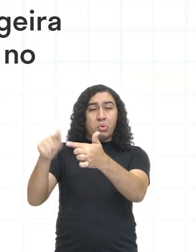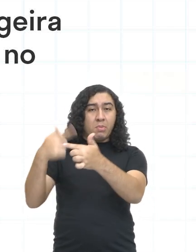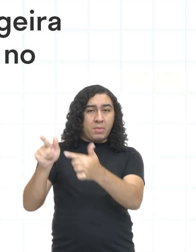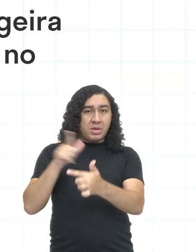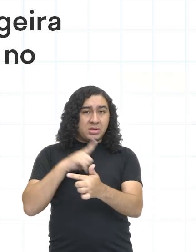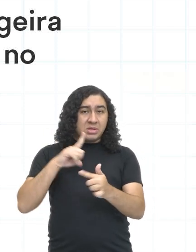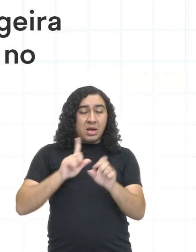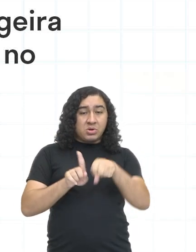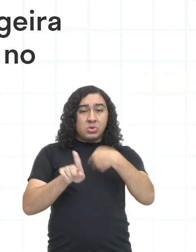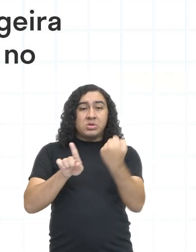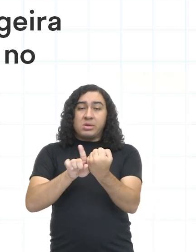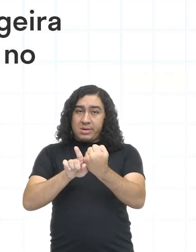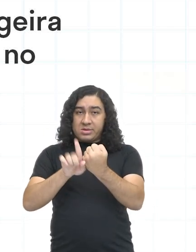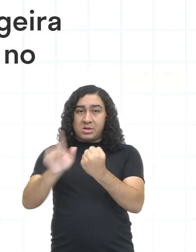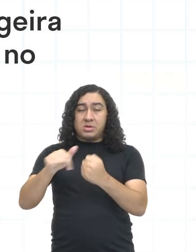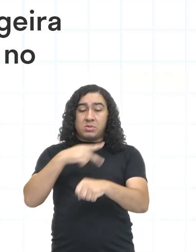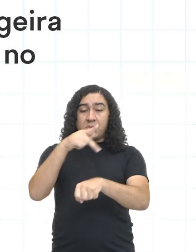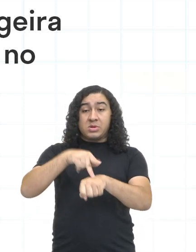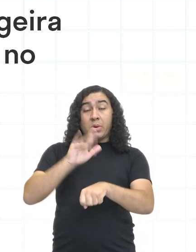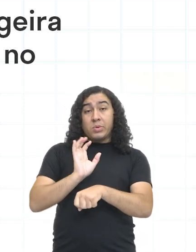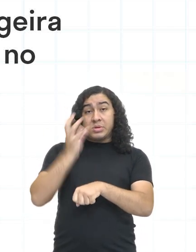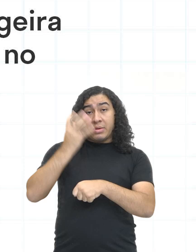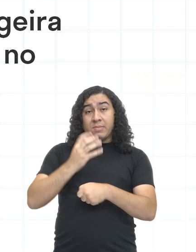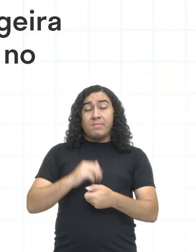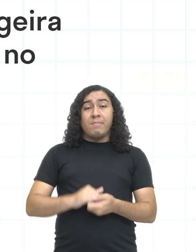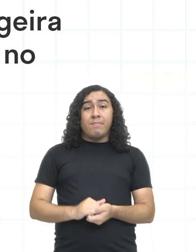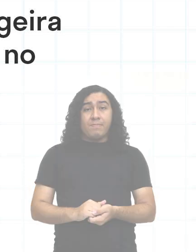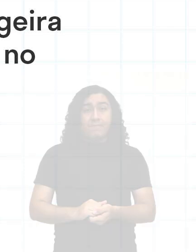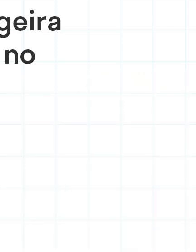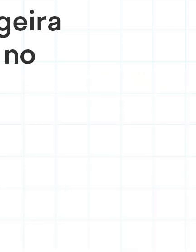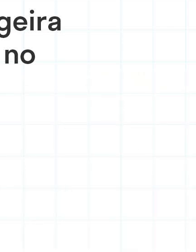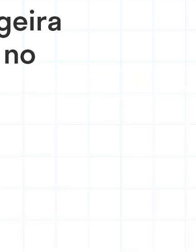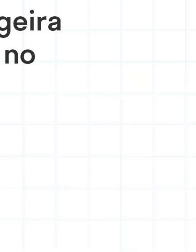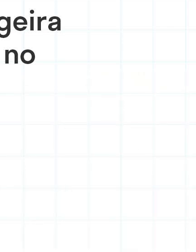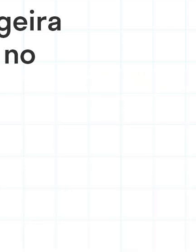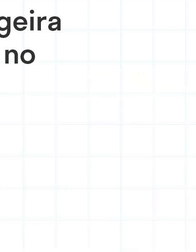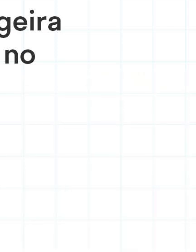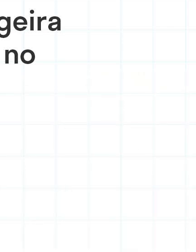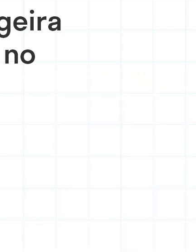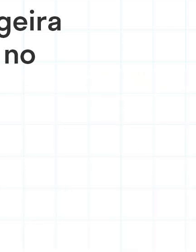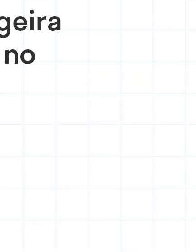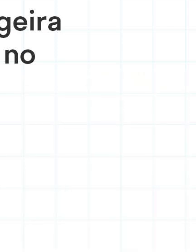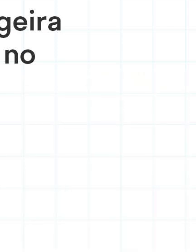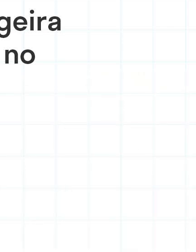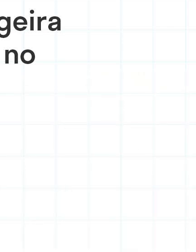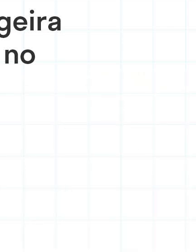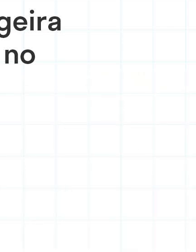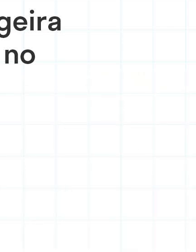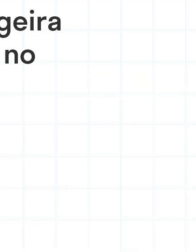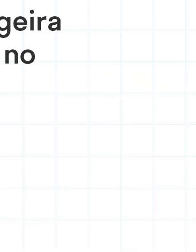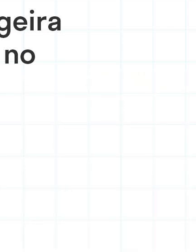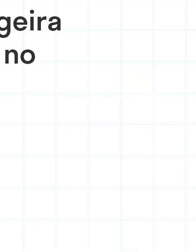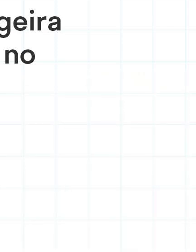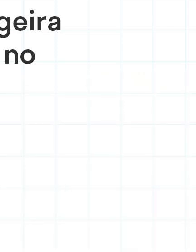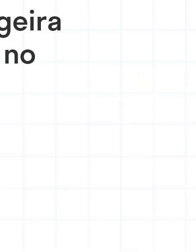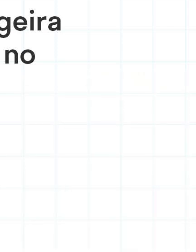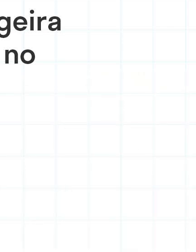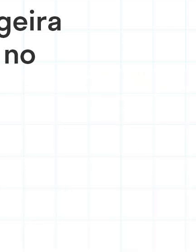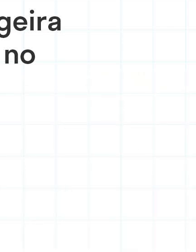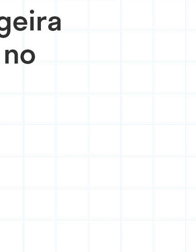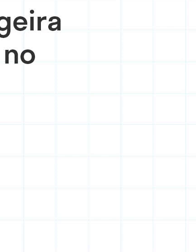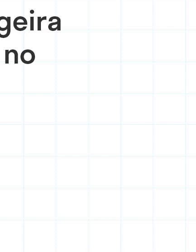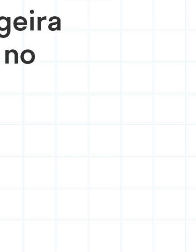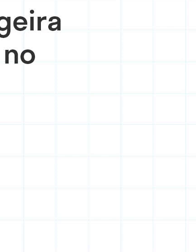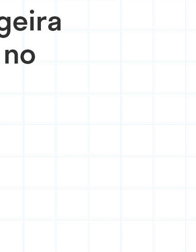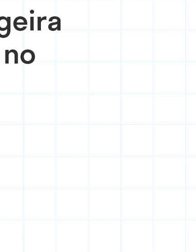políticos e sociais que o país enfrentava. Entretanto, a Jovem Guarda foi pioneira em sintonizar o